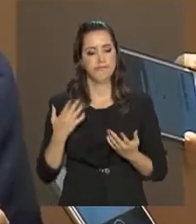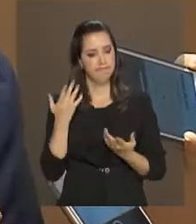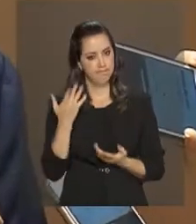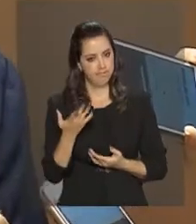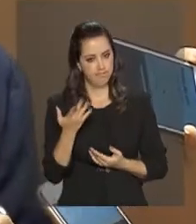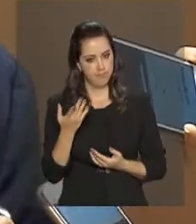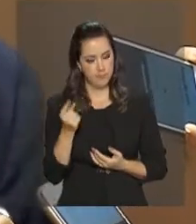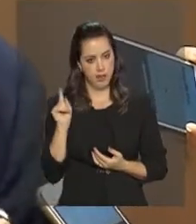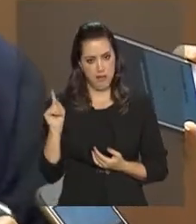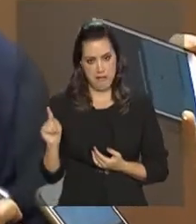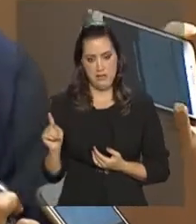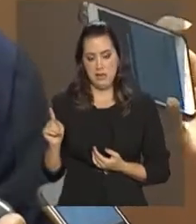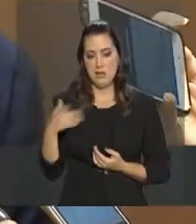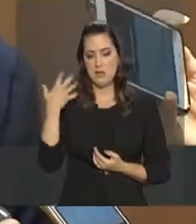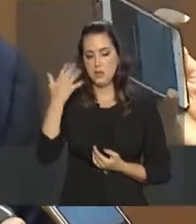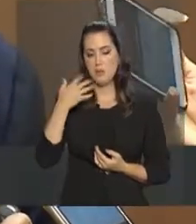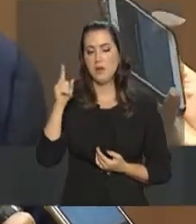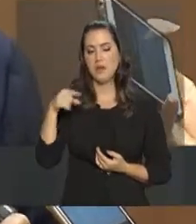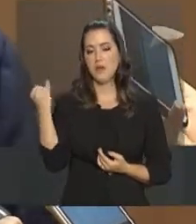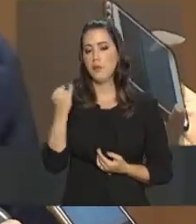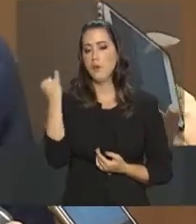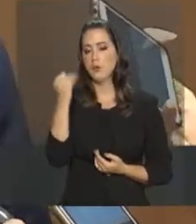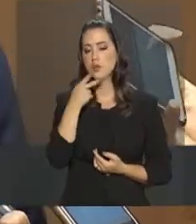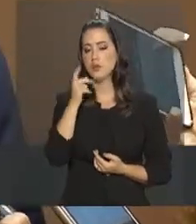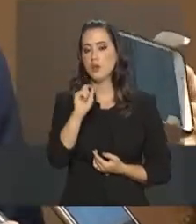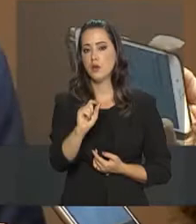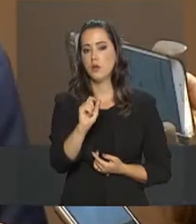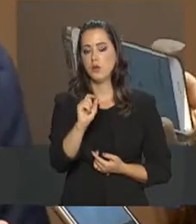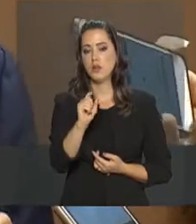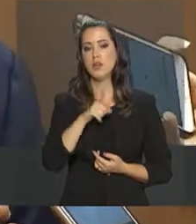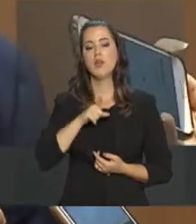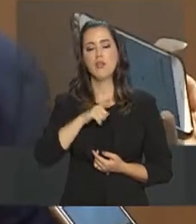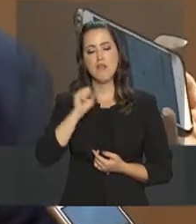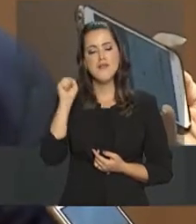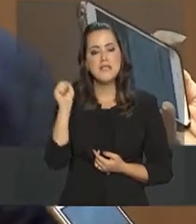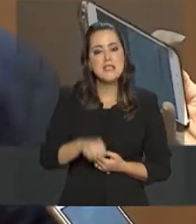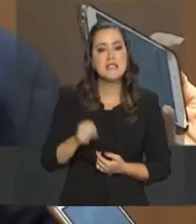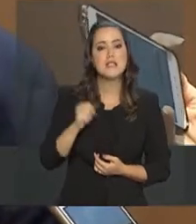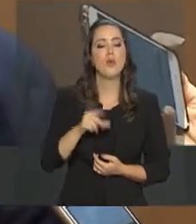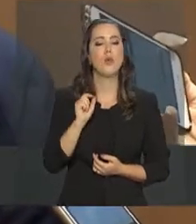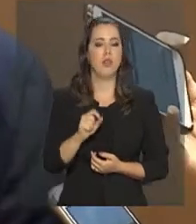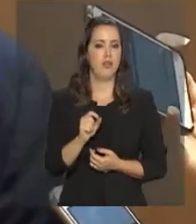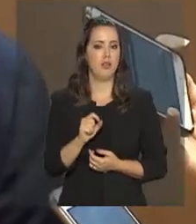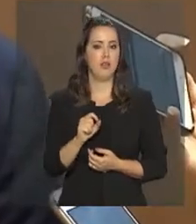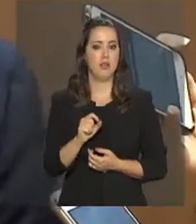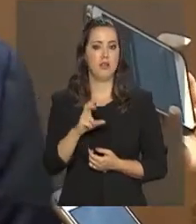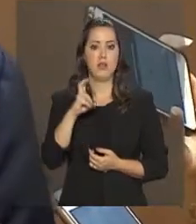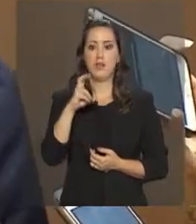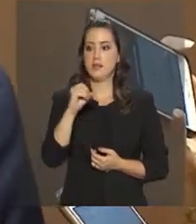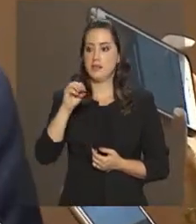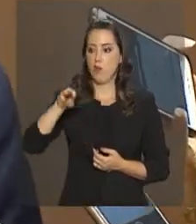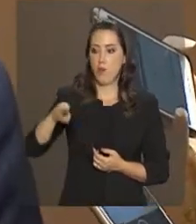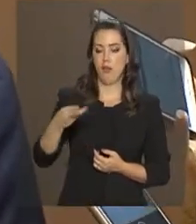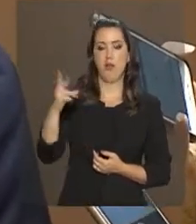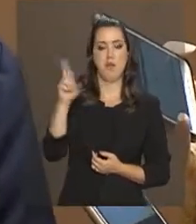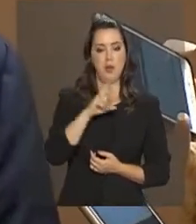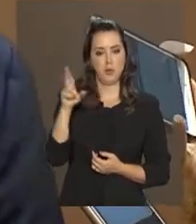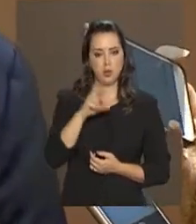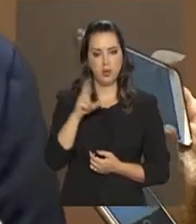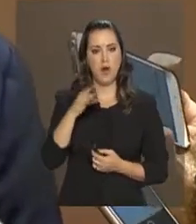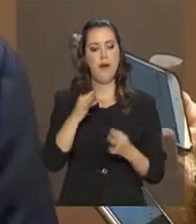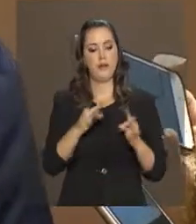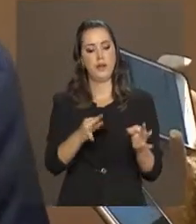É importante destacar nesse período, o incremento, sim, de 50 milhões de reais na área